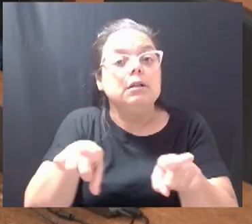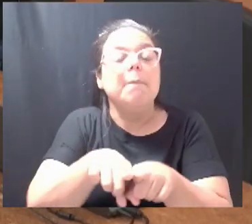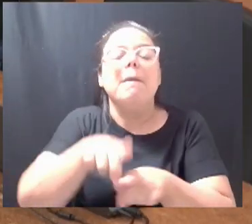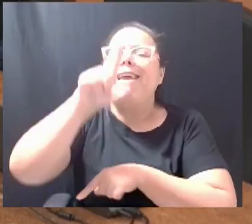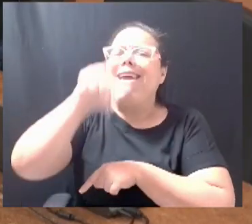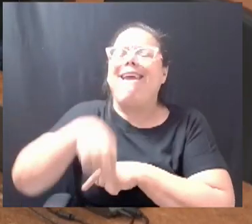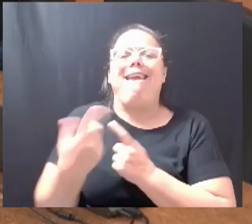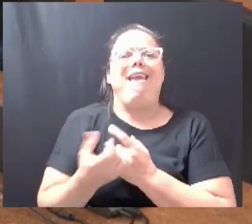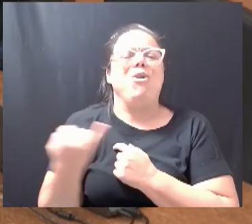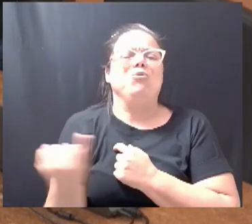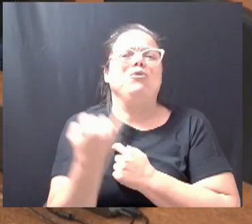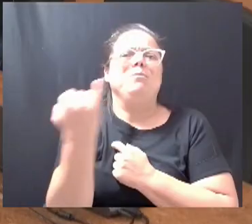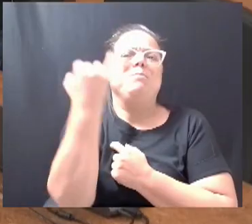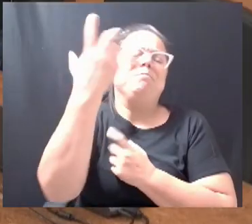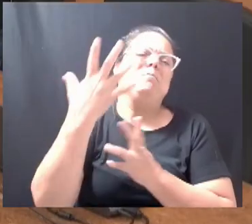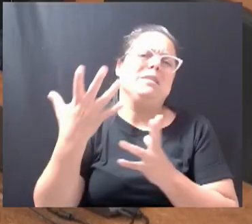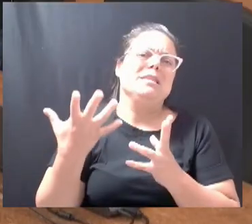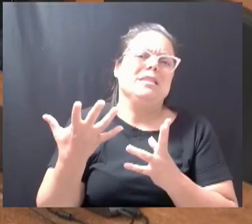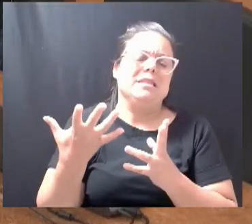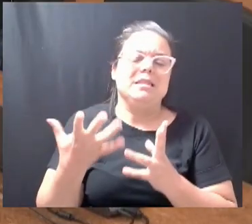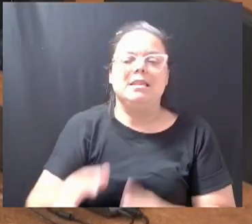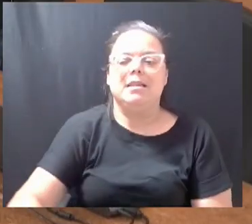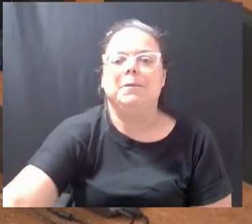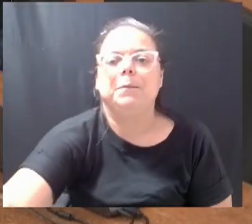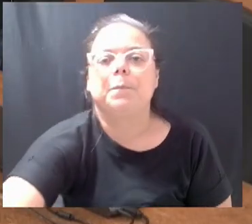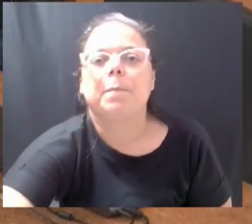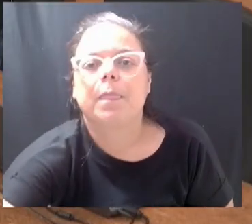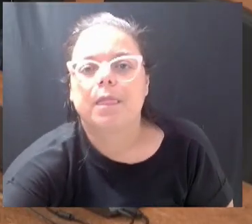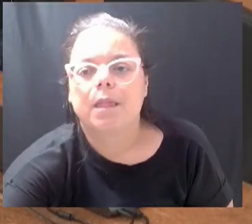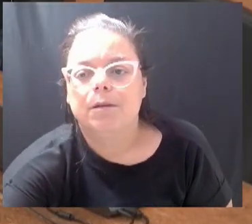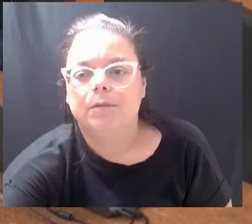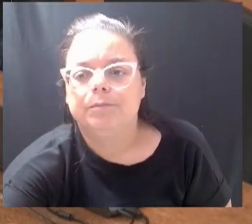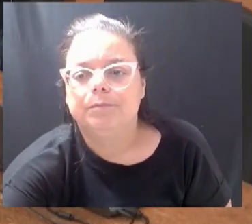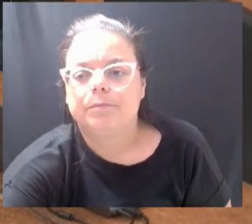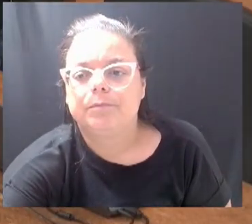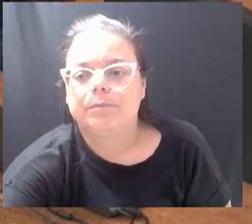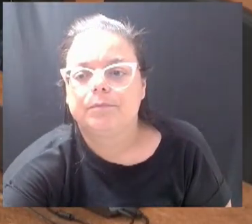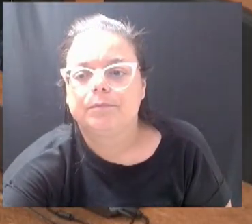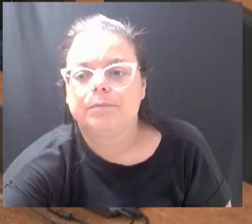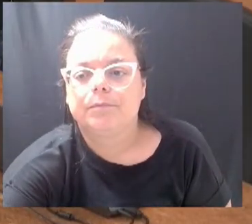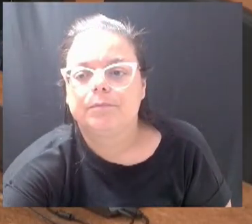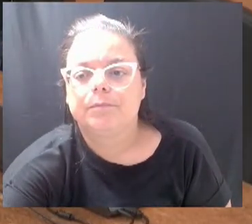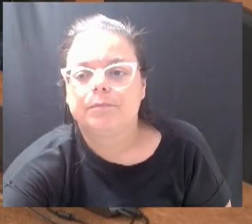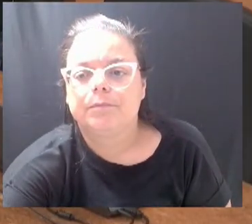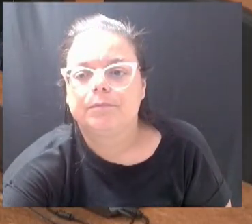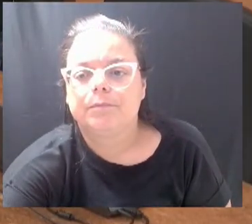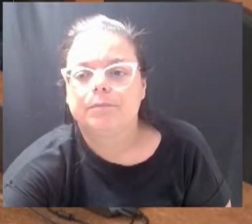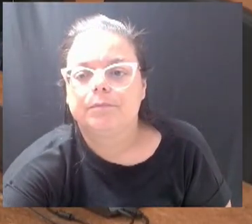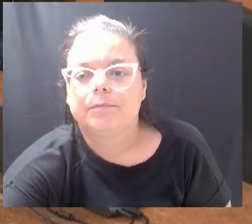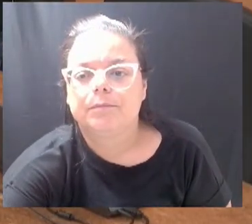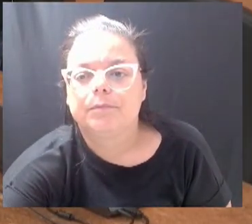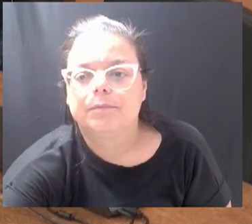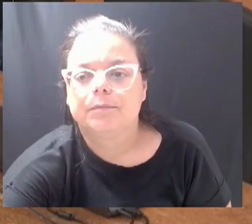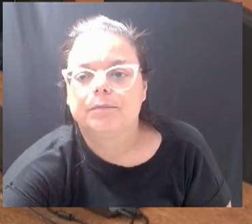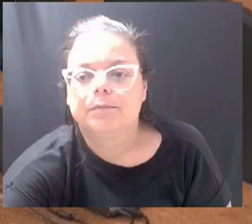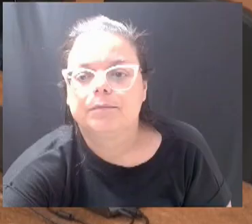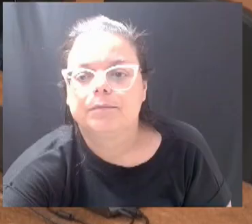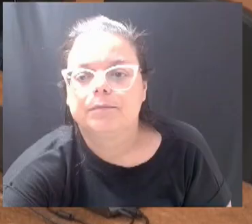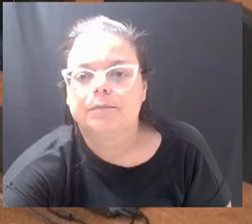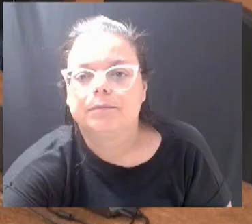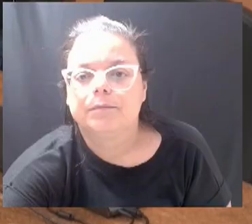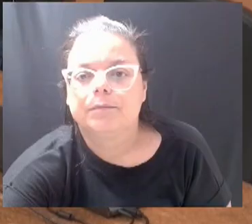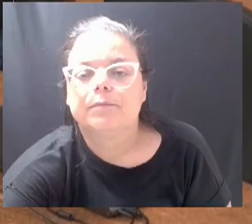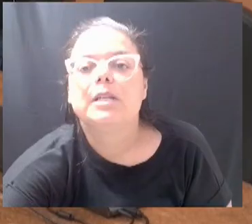específicos aí. Acho que é isso que, no momento, eu consigo passar. Não sei se ficou alguma dúvida. E eu agradeço